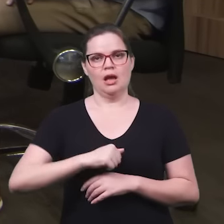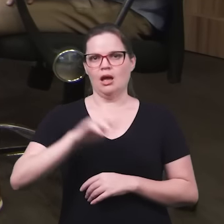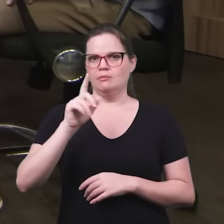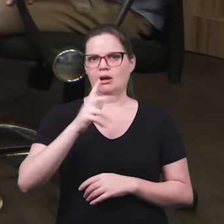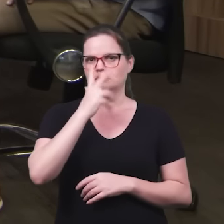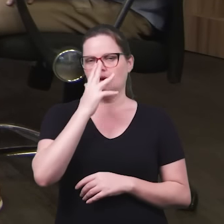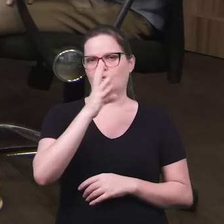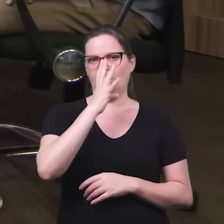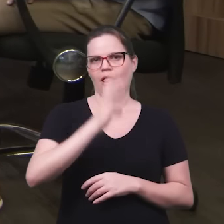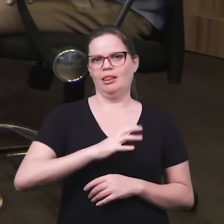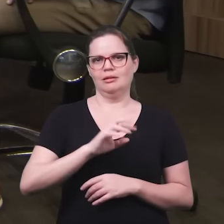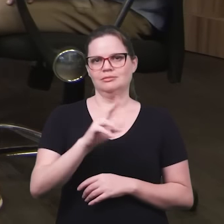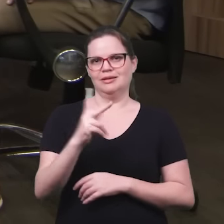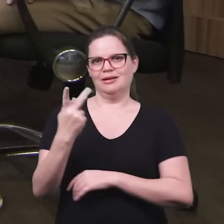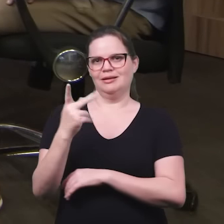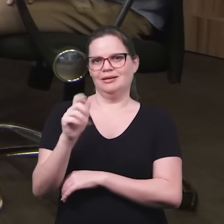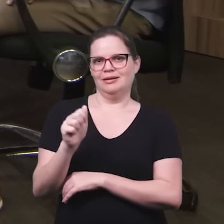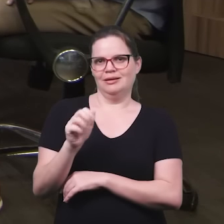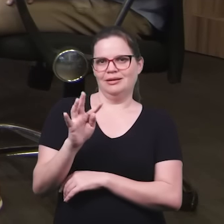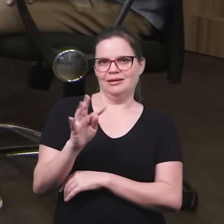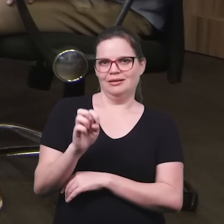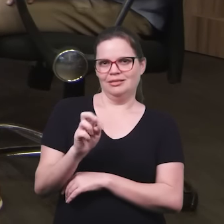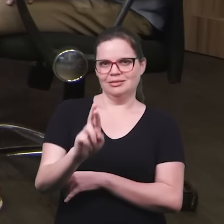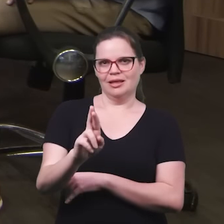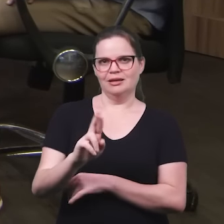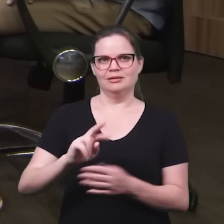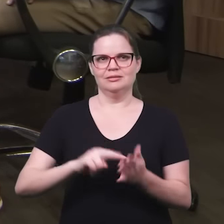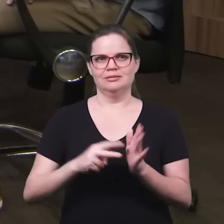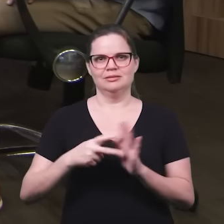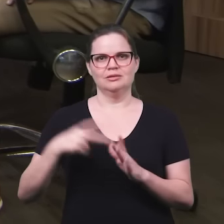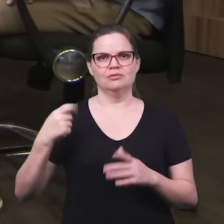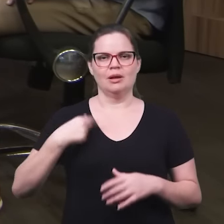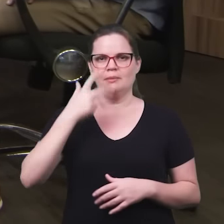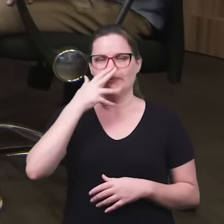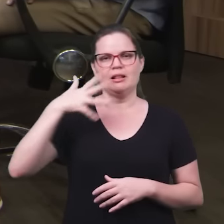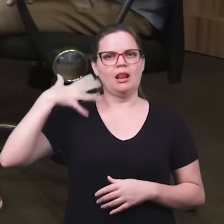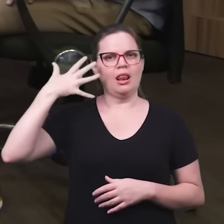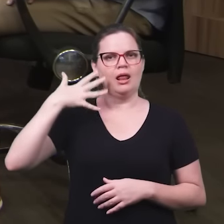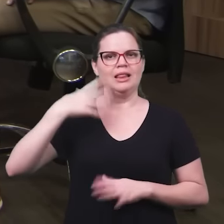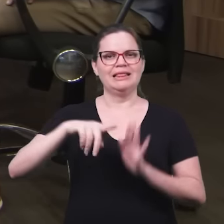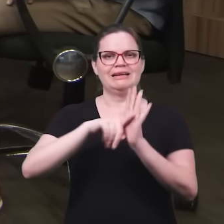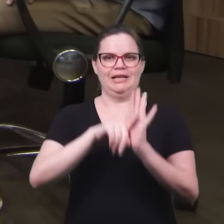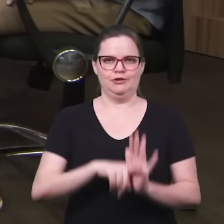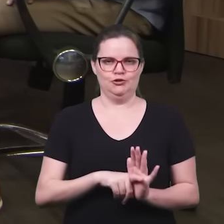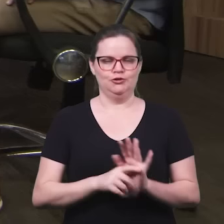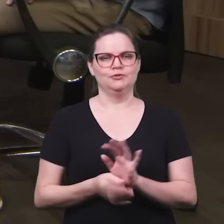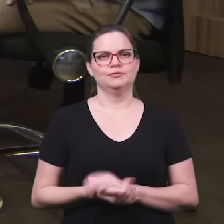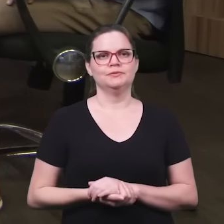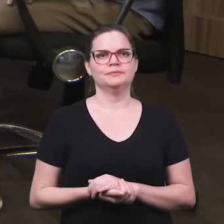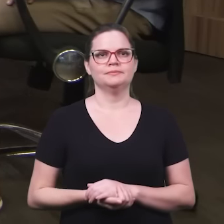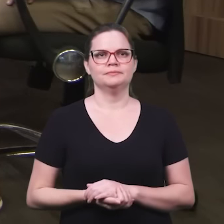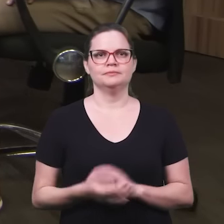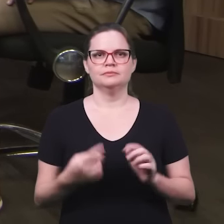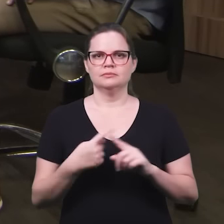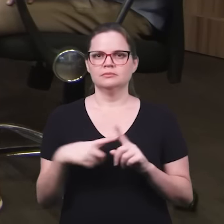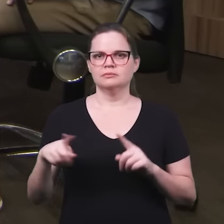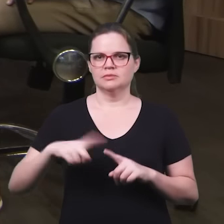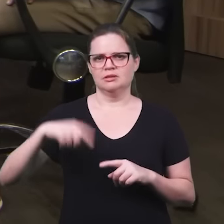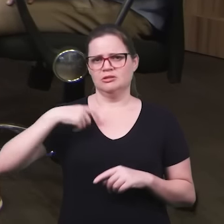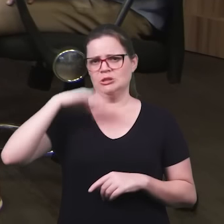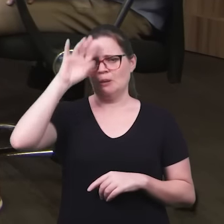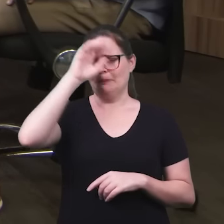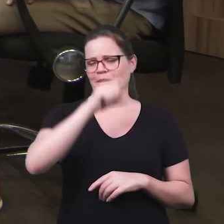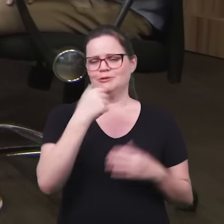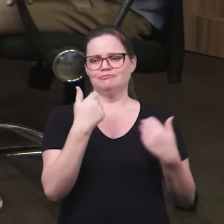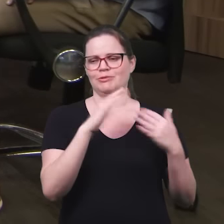questão de hate mesmo, que a gente fala, que é uma tradução do discurso negativo, enfim. Mas a gente aprende a lidar e